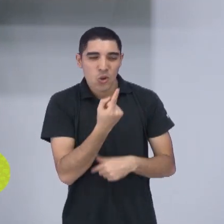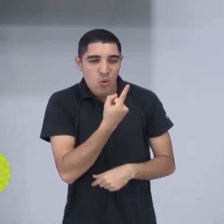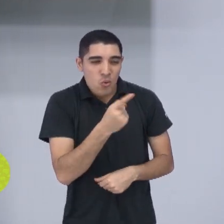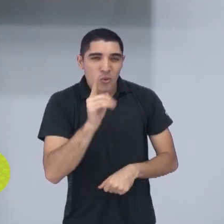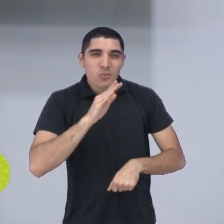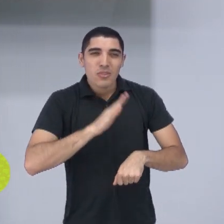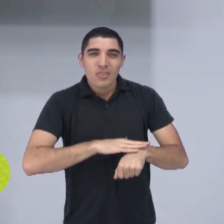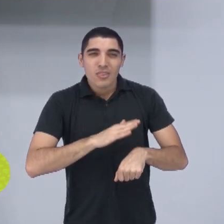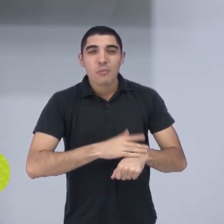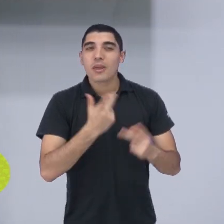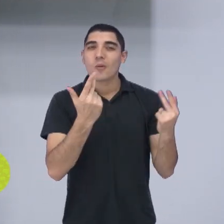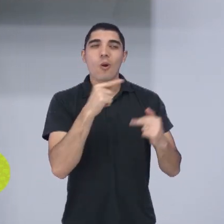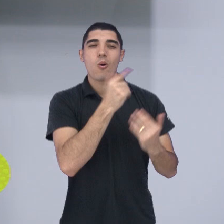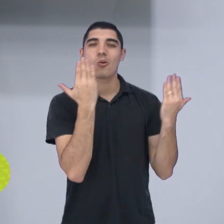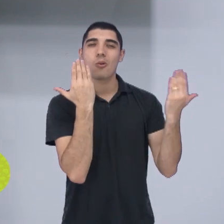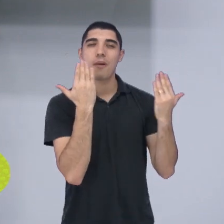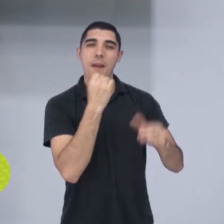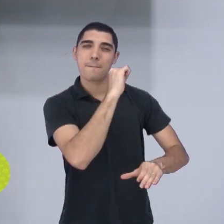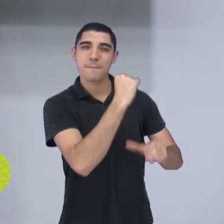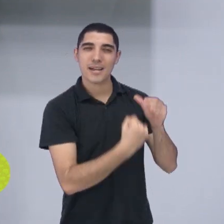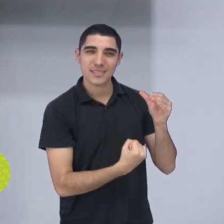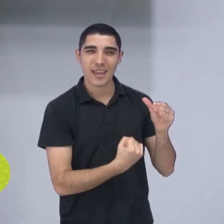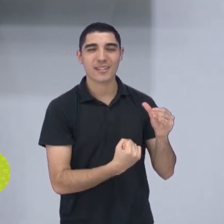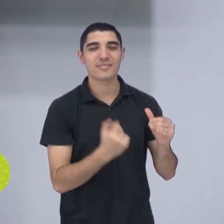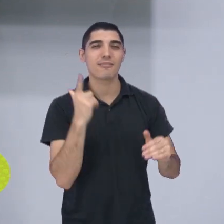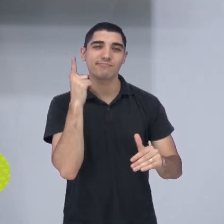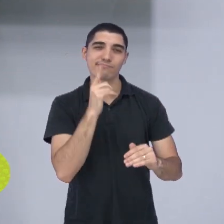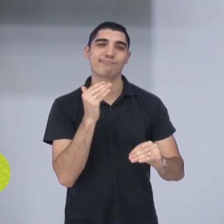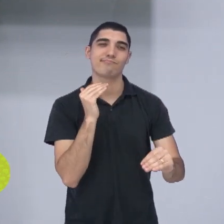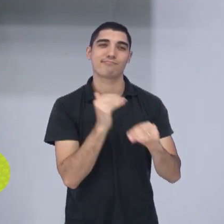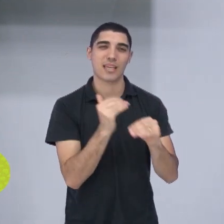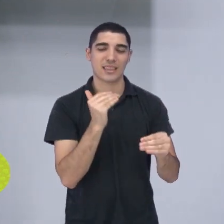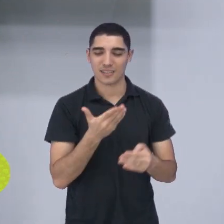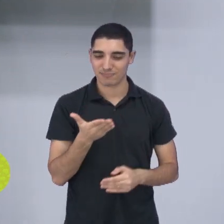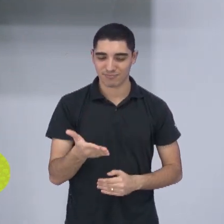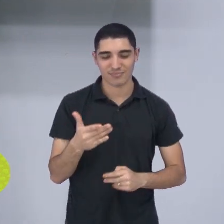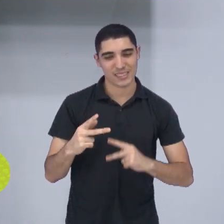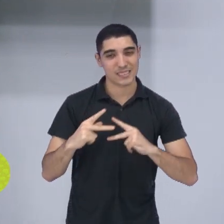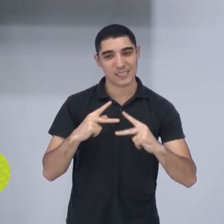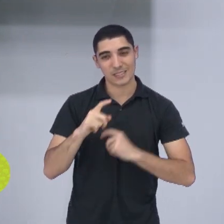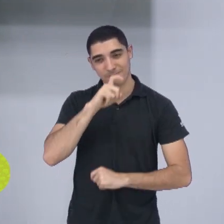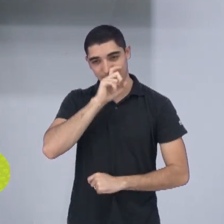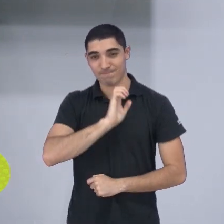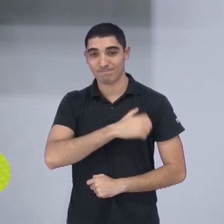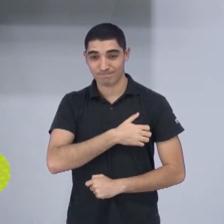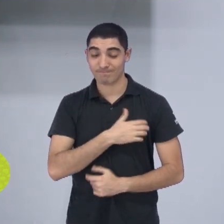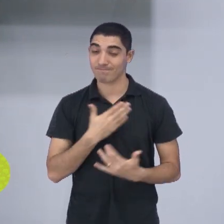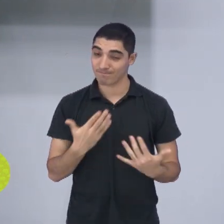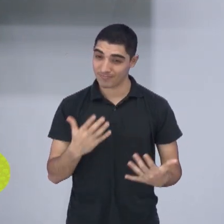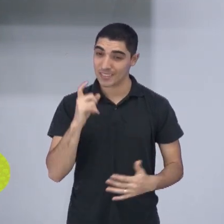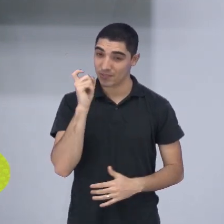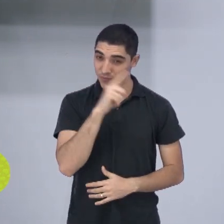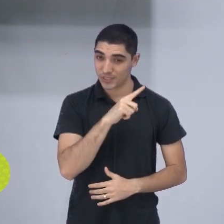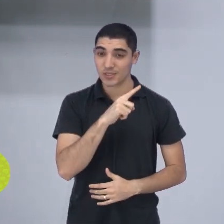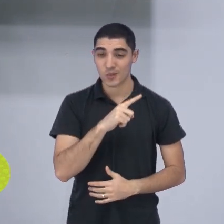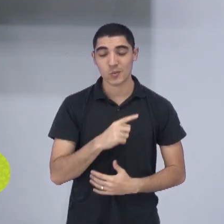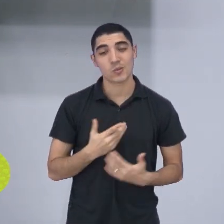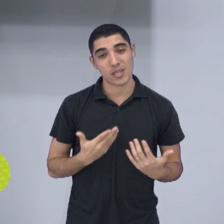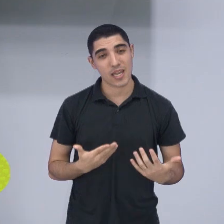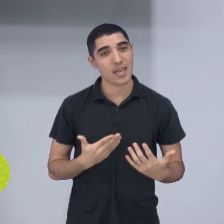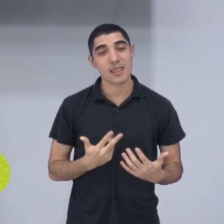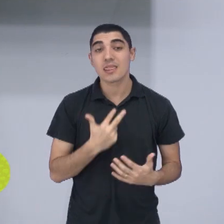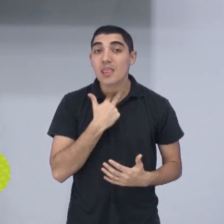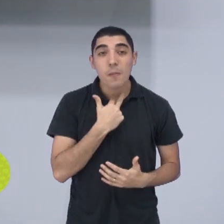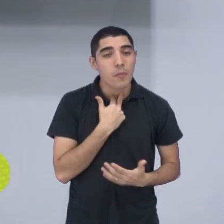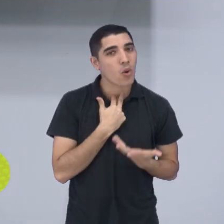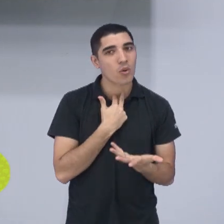basquete, também foi decidido o jogo do futebol para os meninos do São José. Infelizmente, essas não dá para deixar